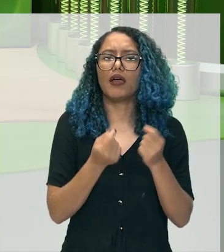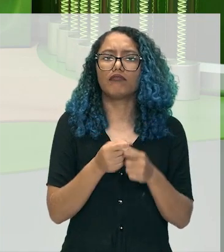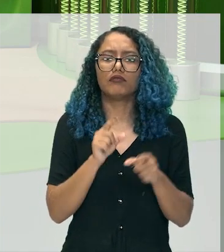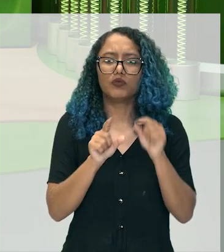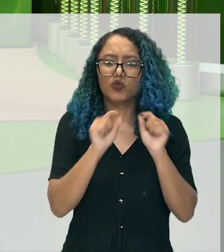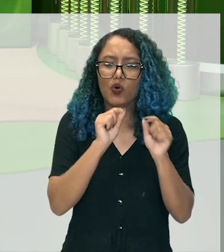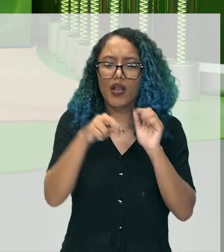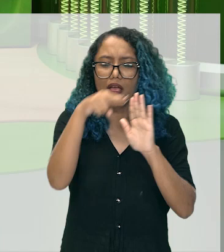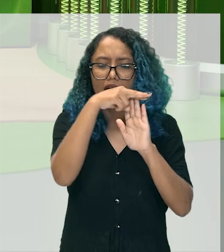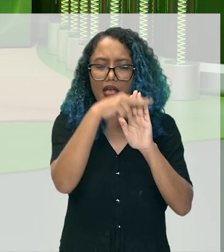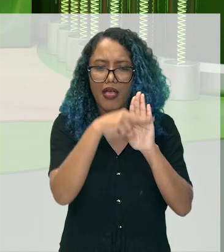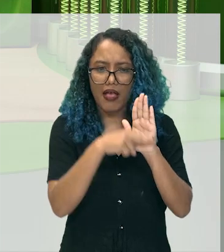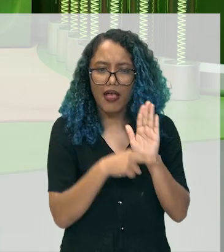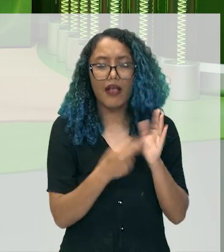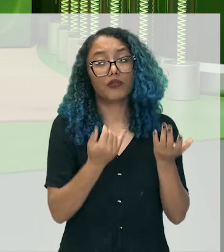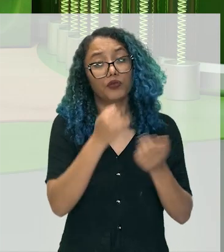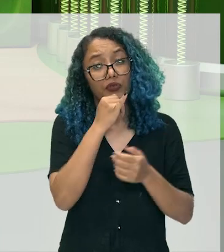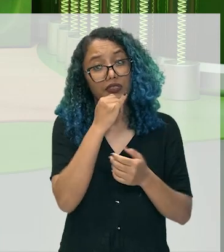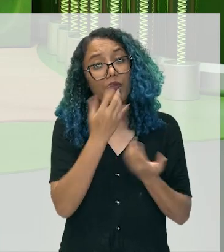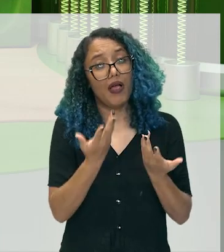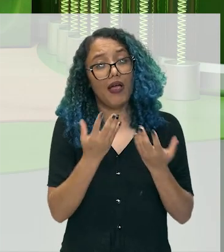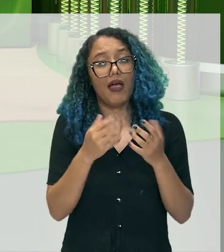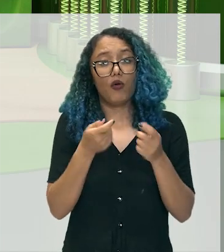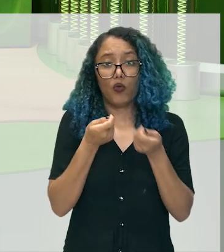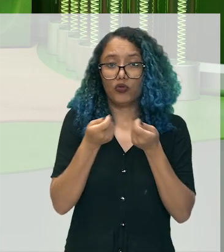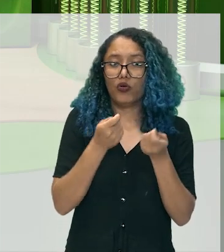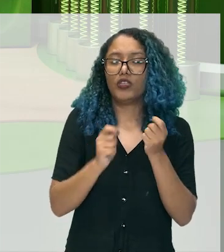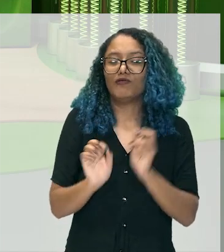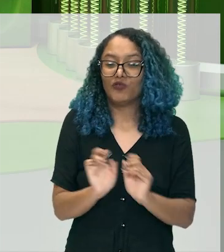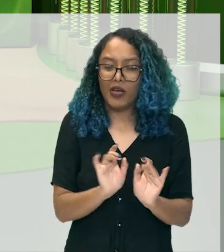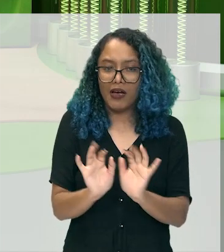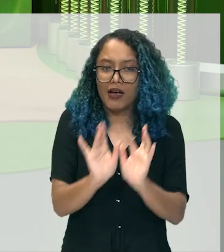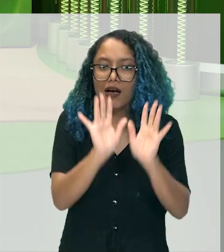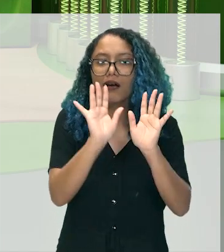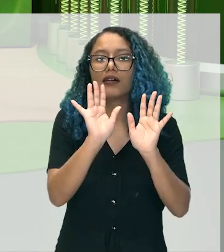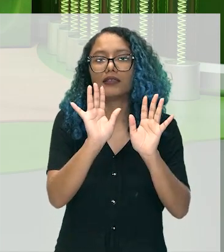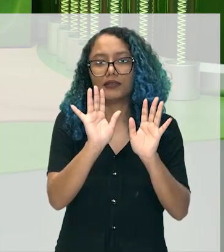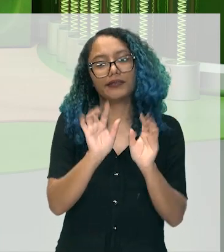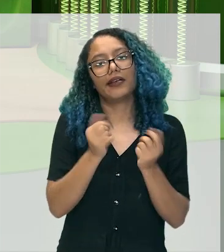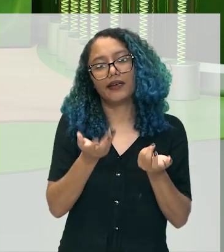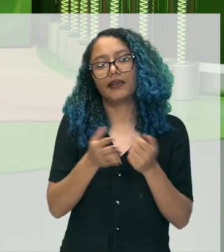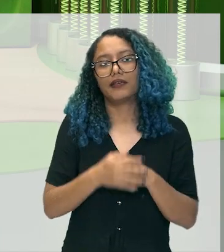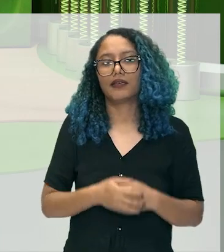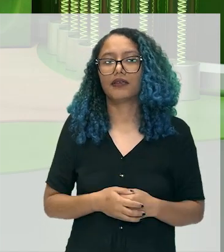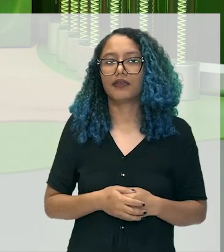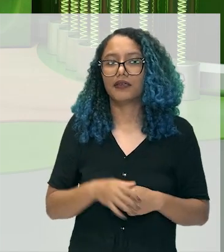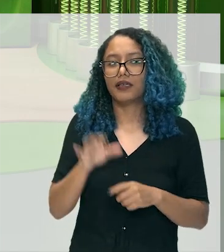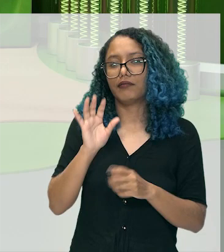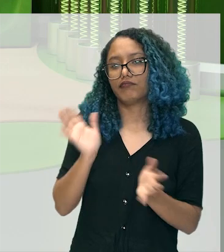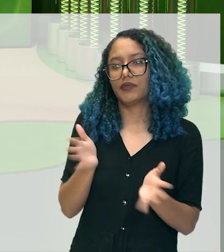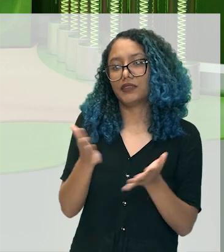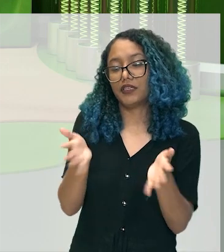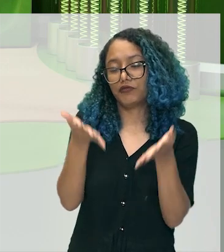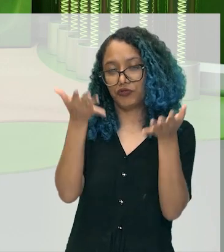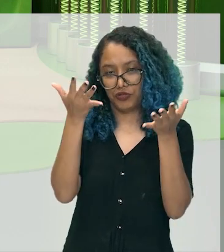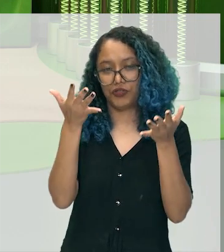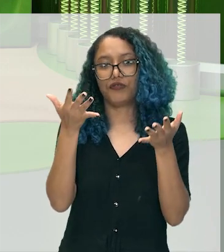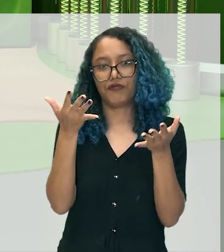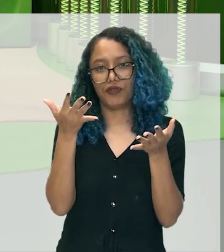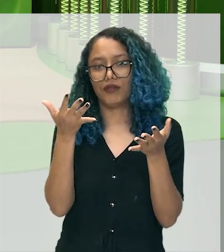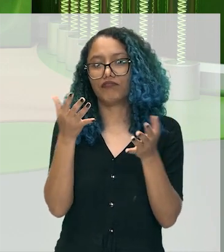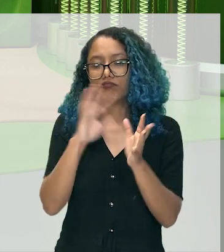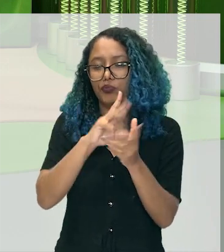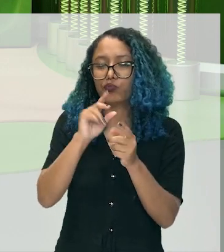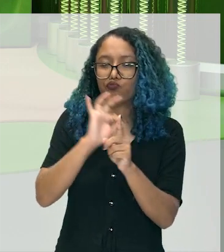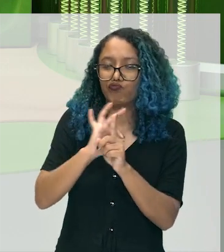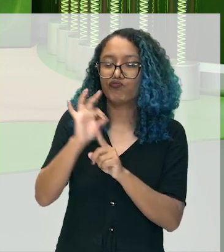que imagens como essa de emissão de gases poluentes na atmosfera, que contribuem para o aquecimento global, contribuem para